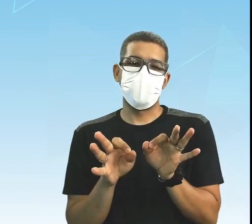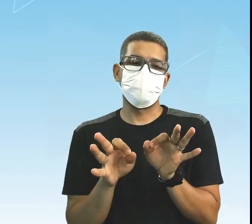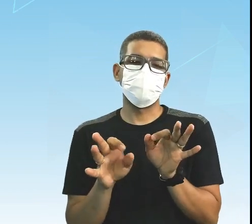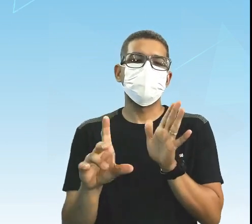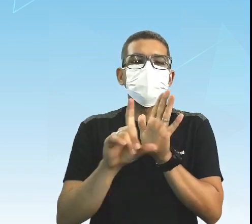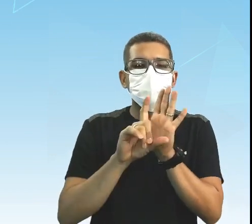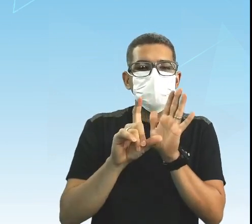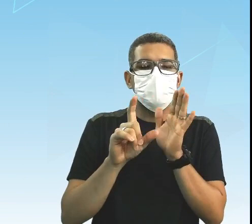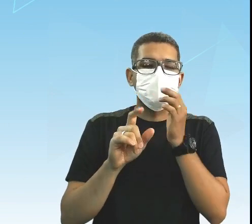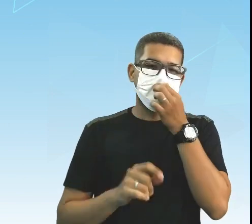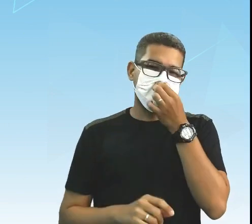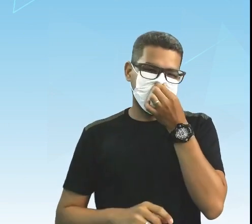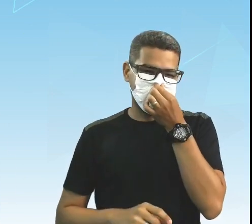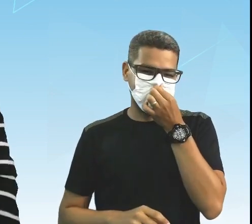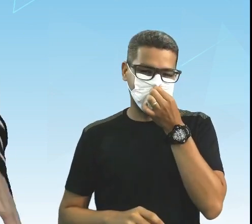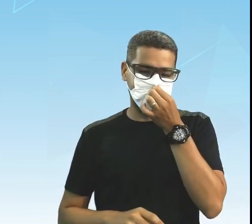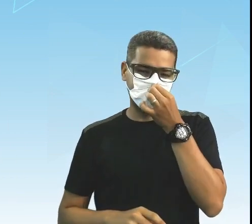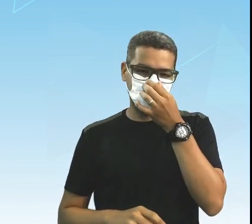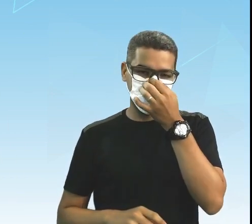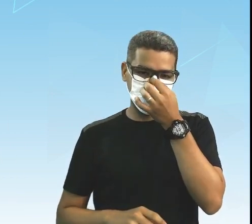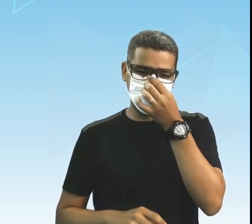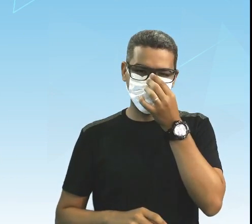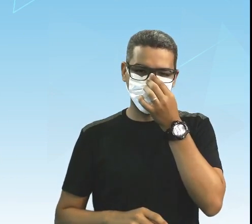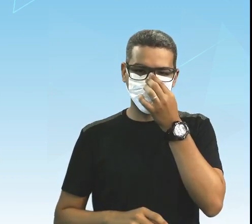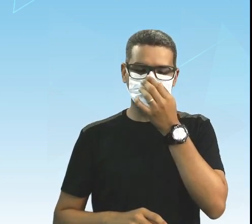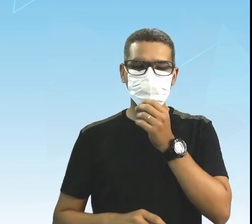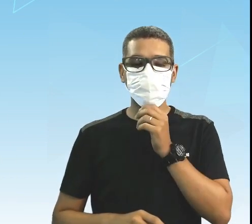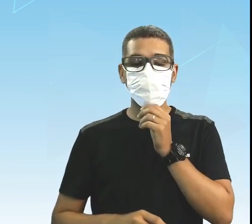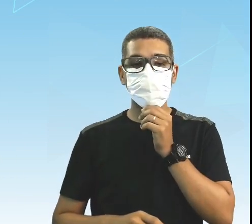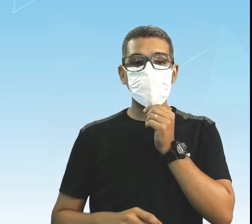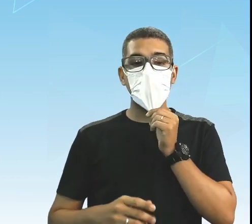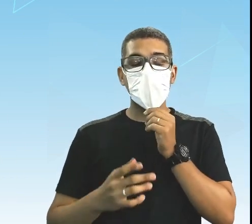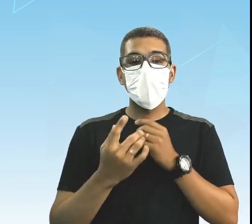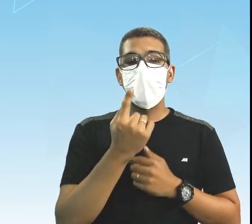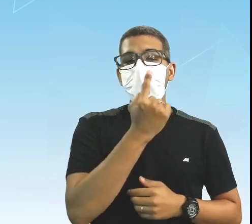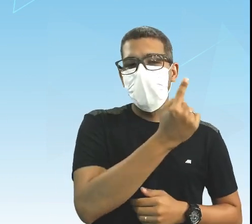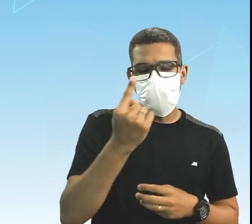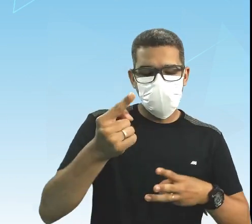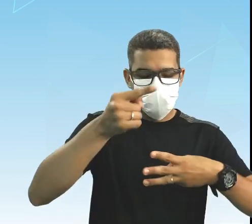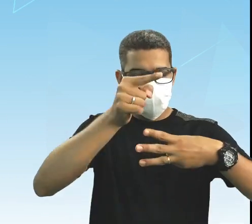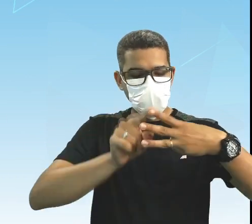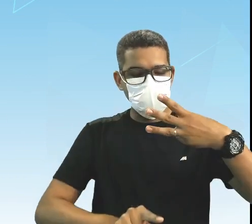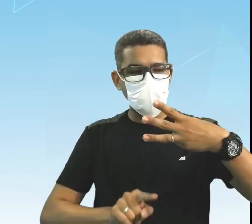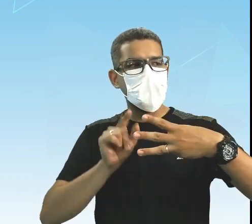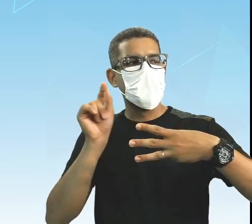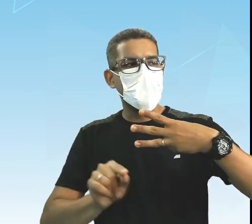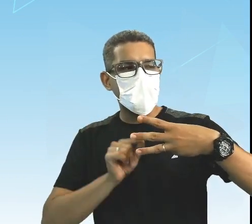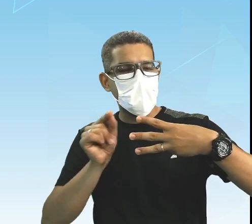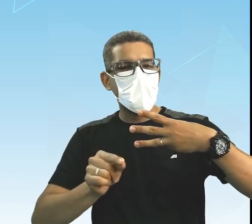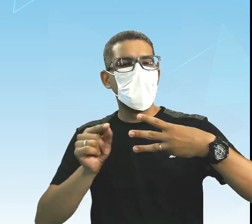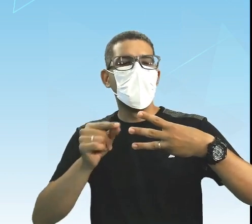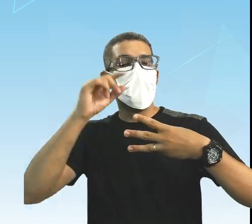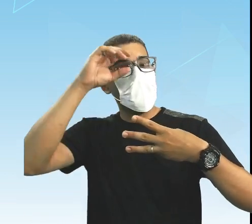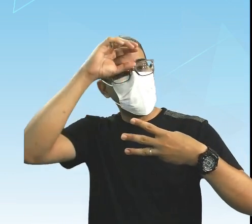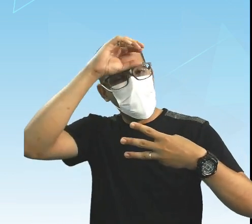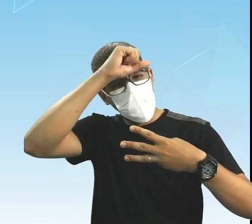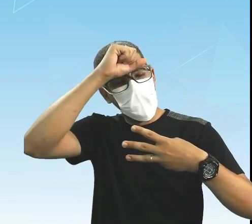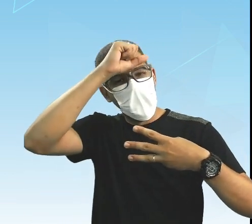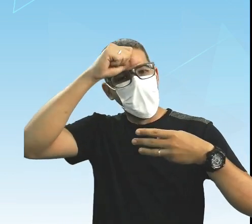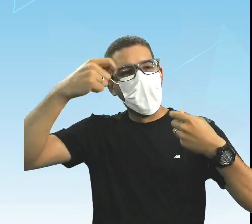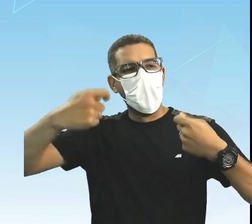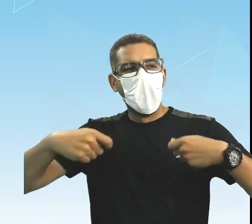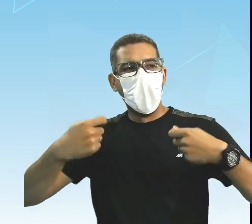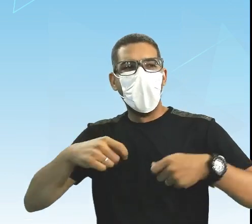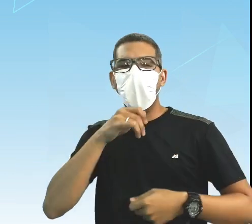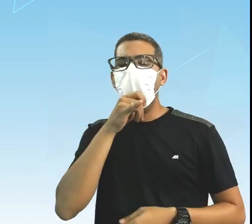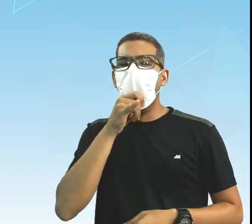três poderes. Entenda o que cada um desses três poderes faz. Então, prof, o que o